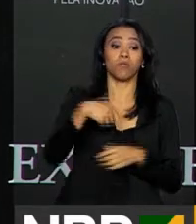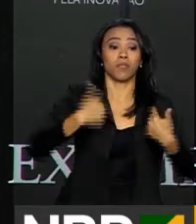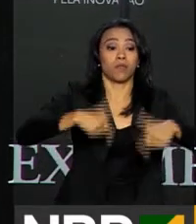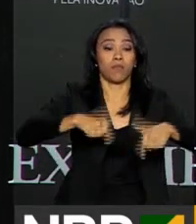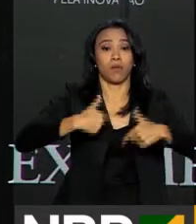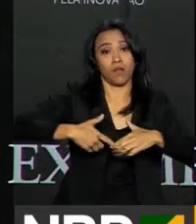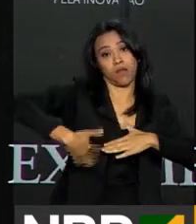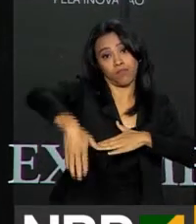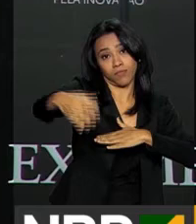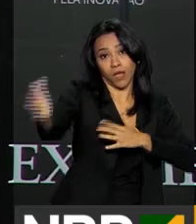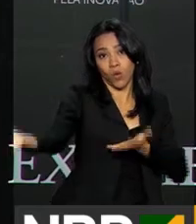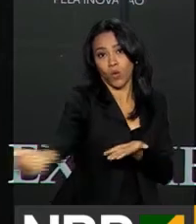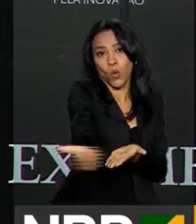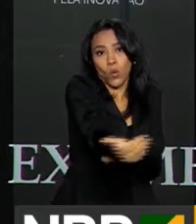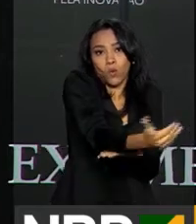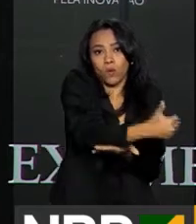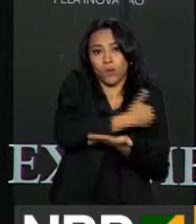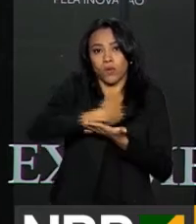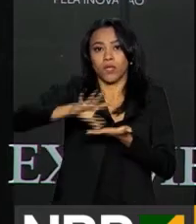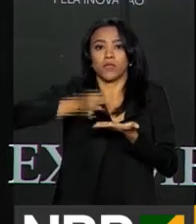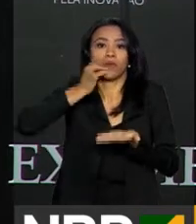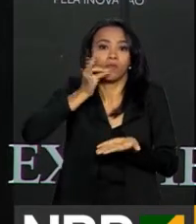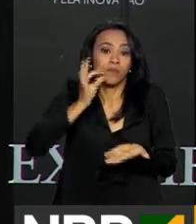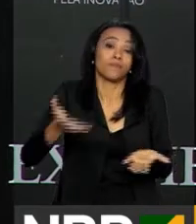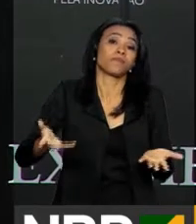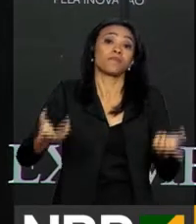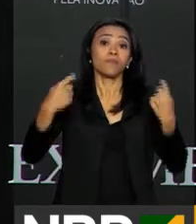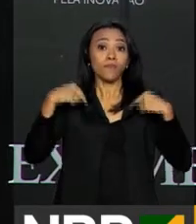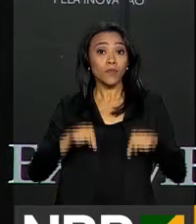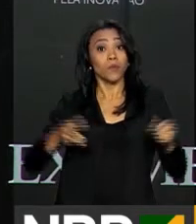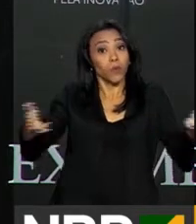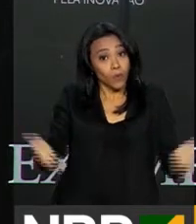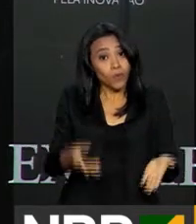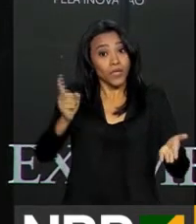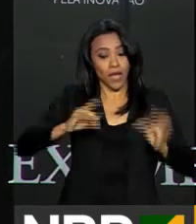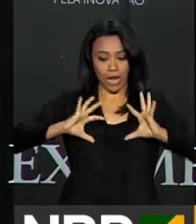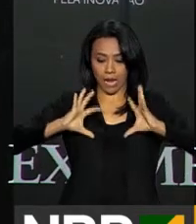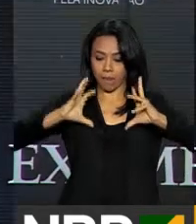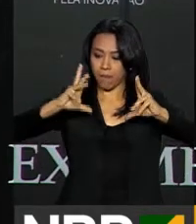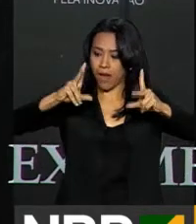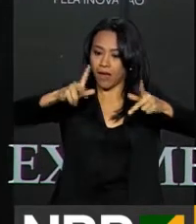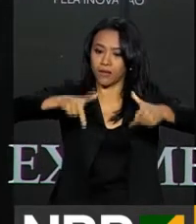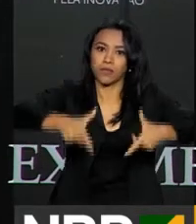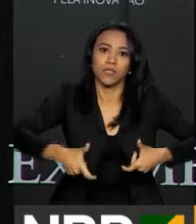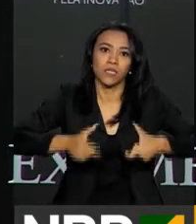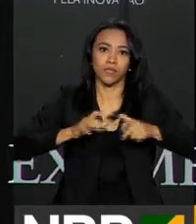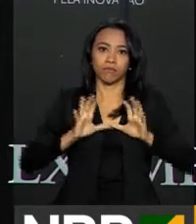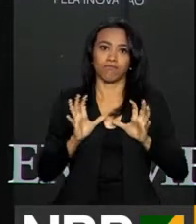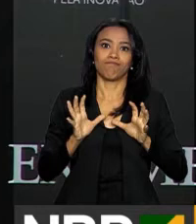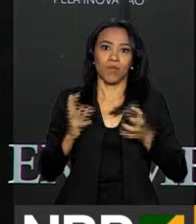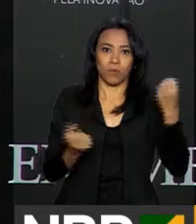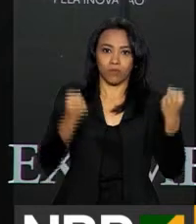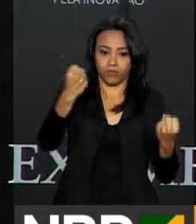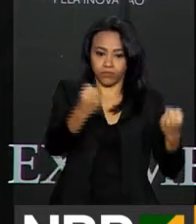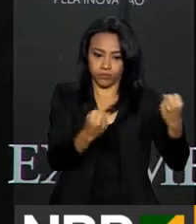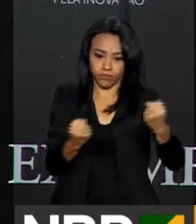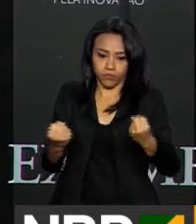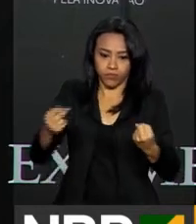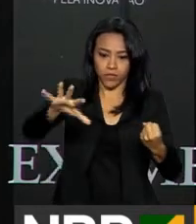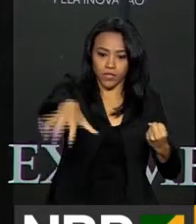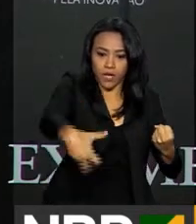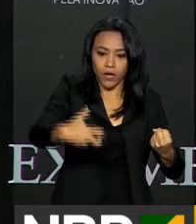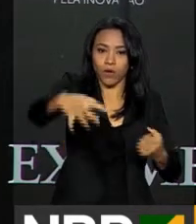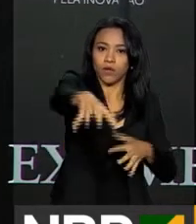me disse, olha, lamentavelmente, hoje é a máquina que recolhe todos esses grãos de café. Mas nós estamos preparando, veja que coisa